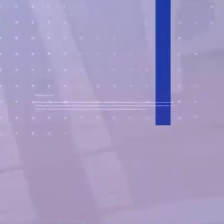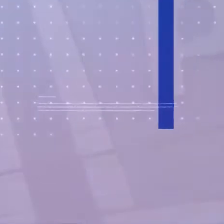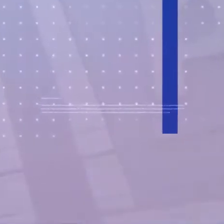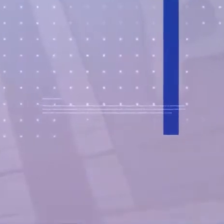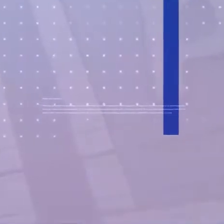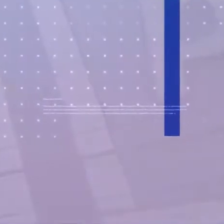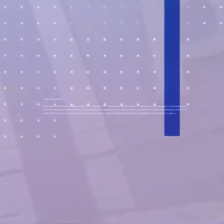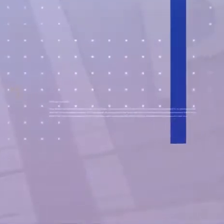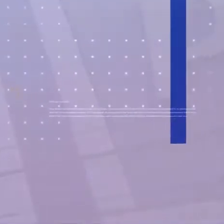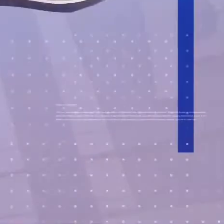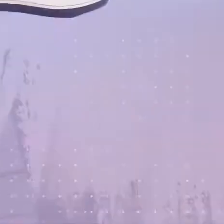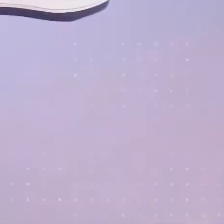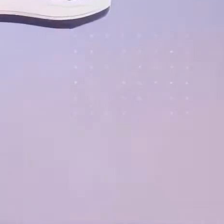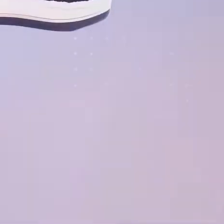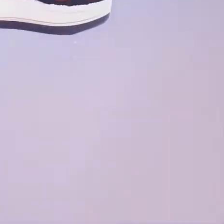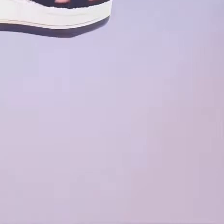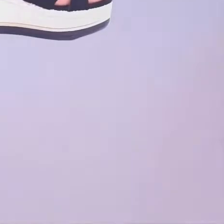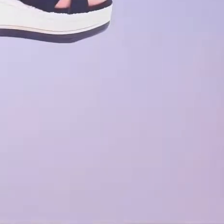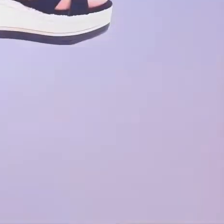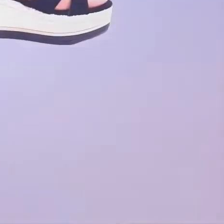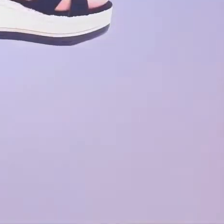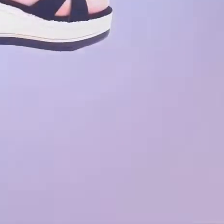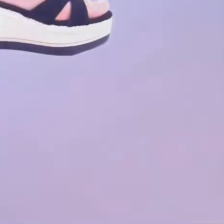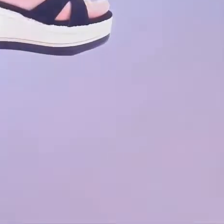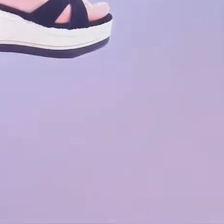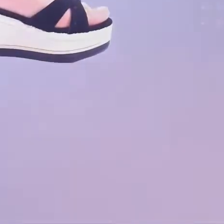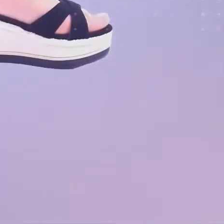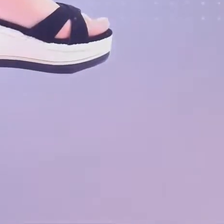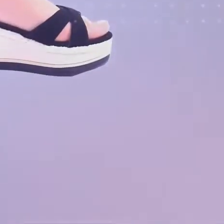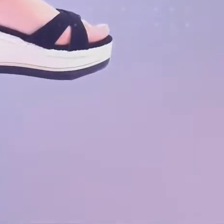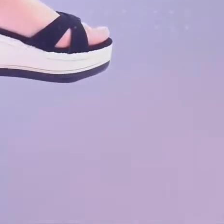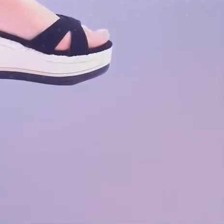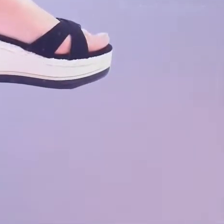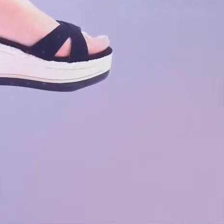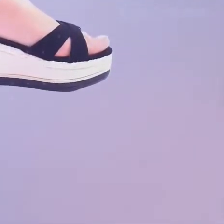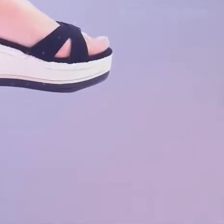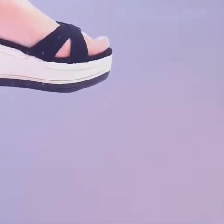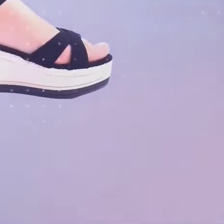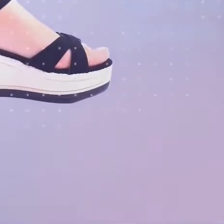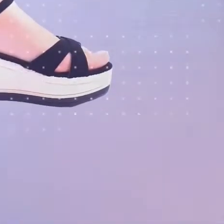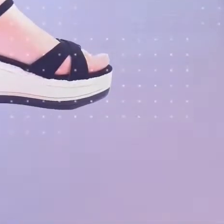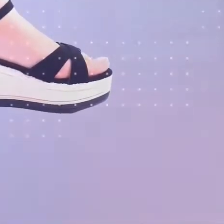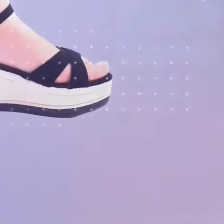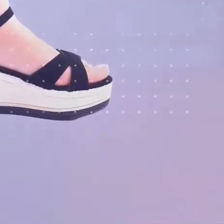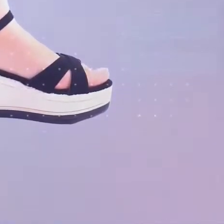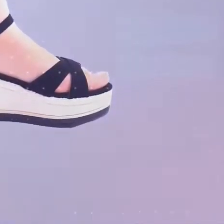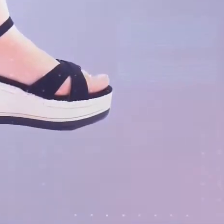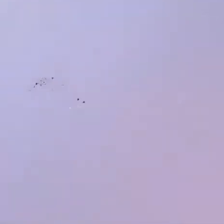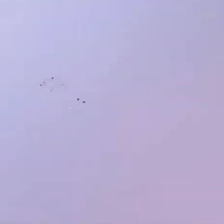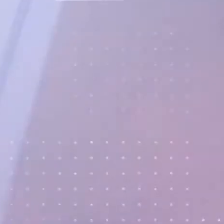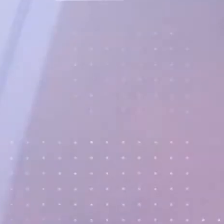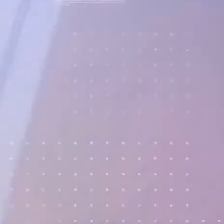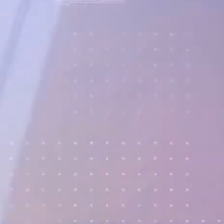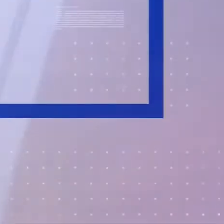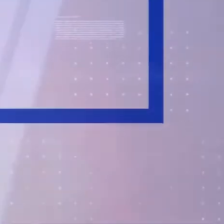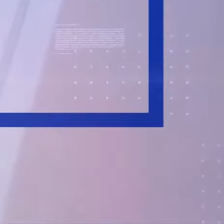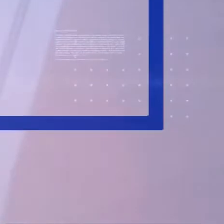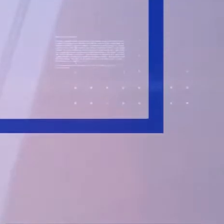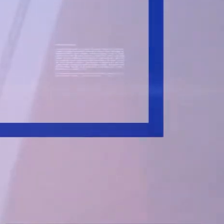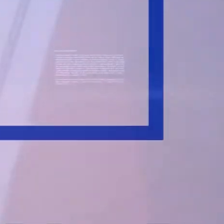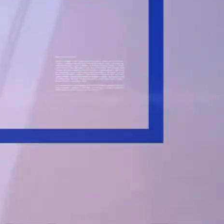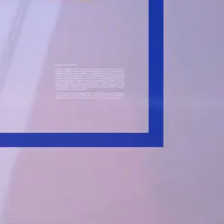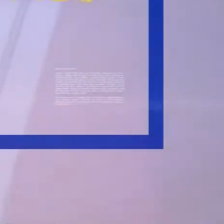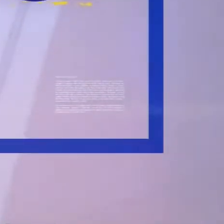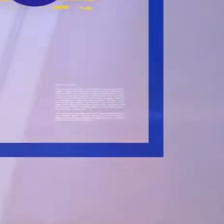últimos lançamentos das melhores marcas de calçados do mercado esperam por você. Tudo isso com o melhor preço e as melhores formas de pagamento.